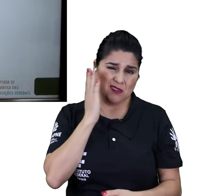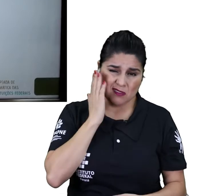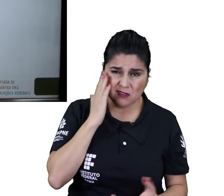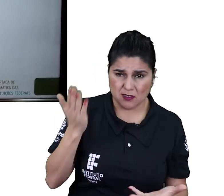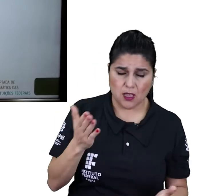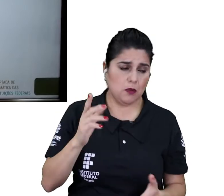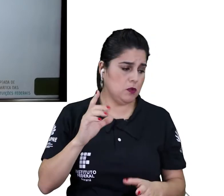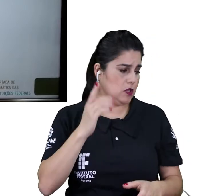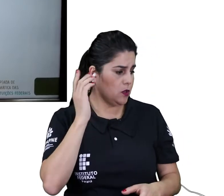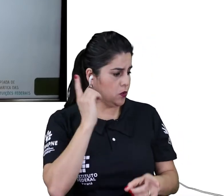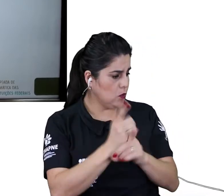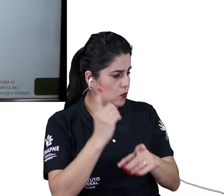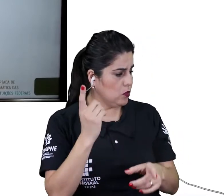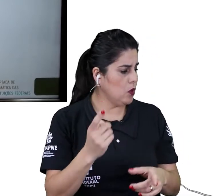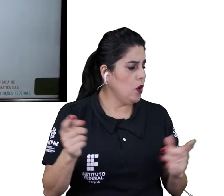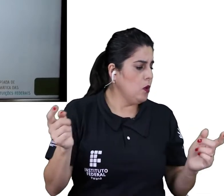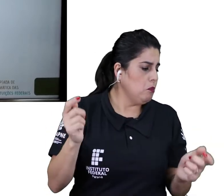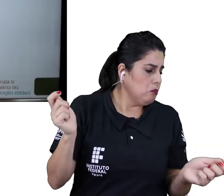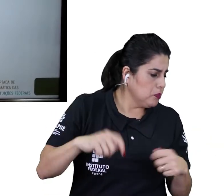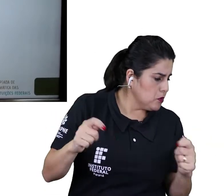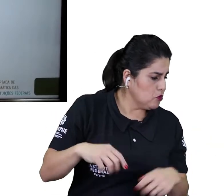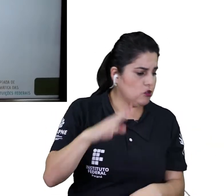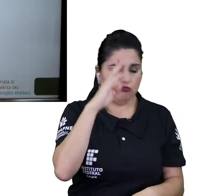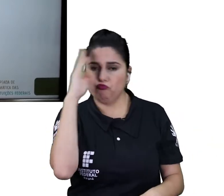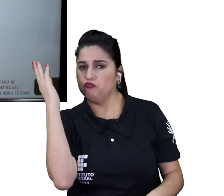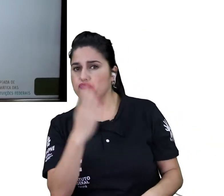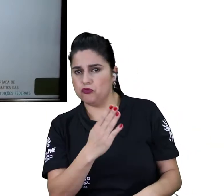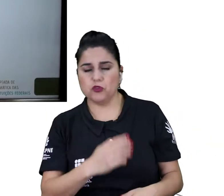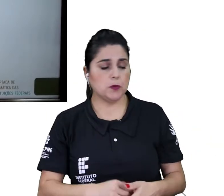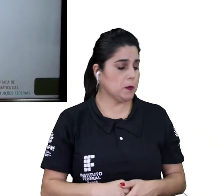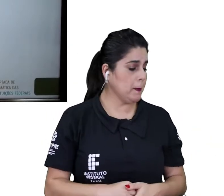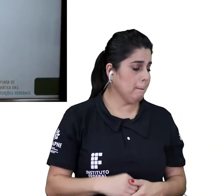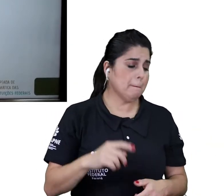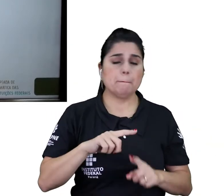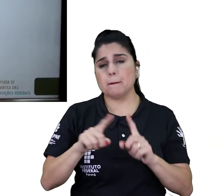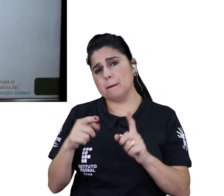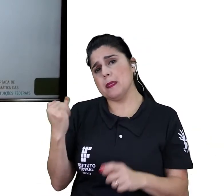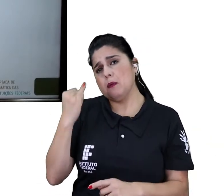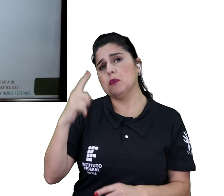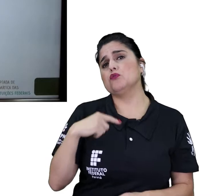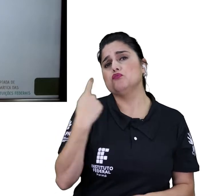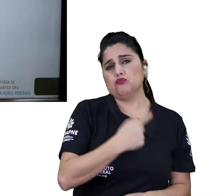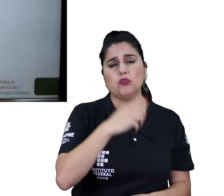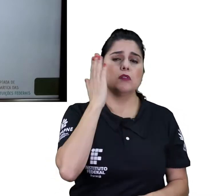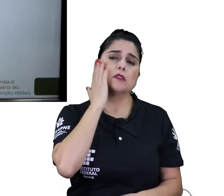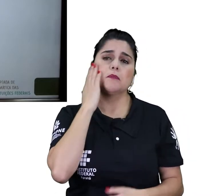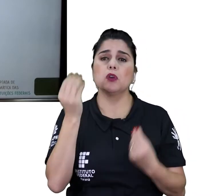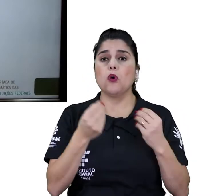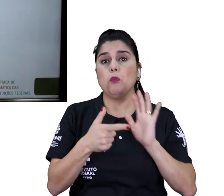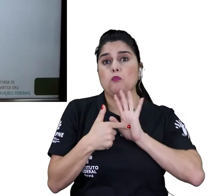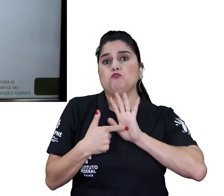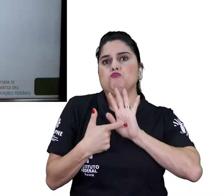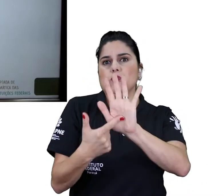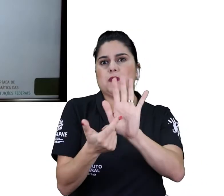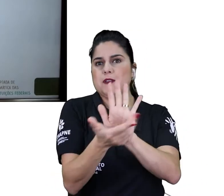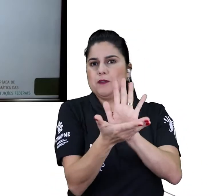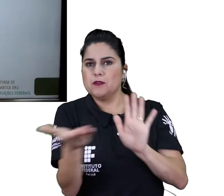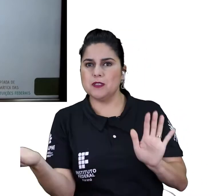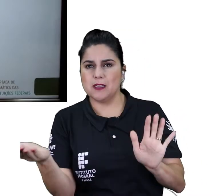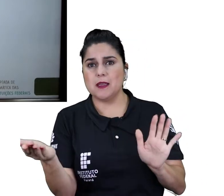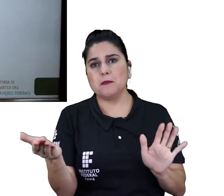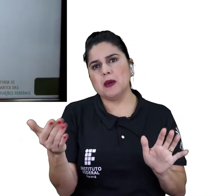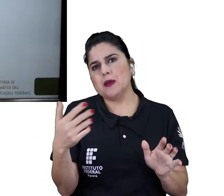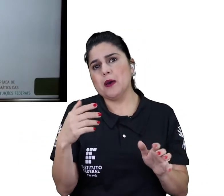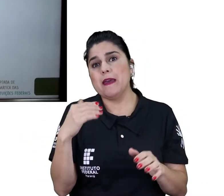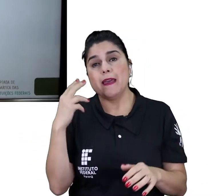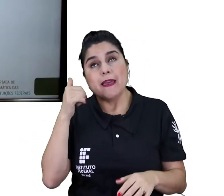já sabia, poderia ir direto aqui. Mas é sempre bom a gente demonstrar para não cometer equívocos.